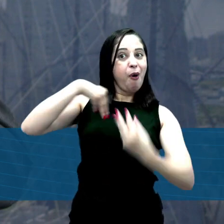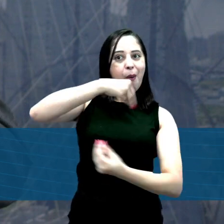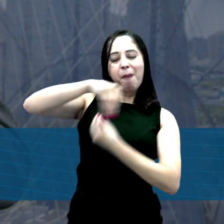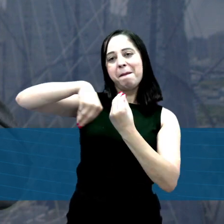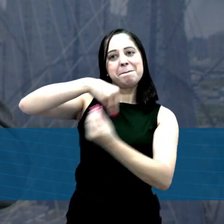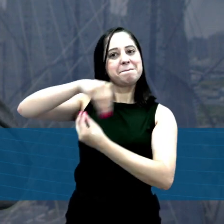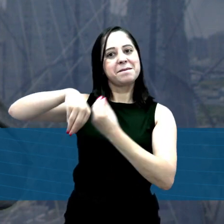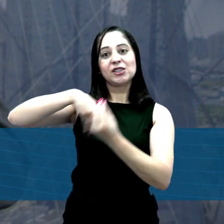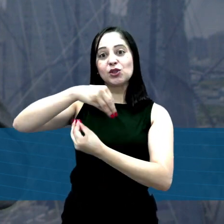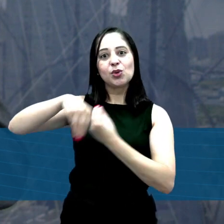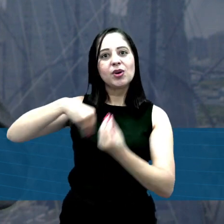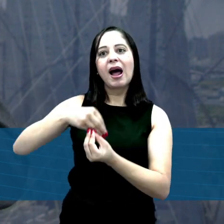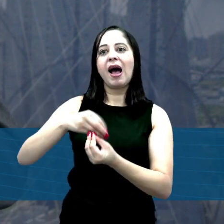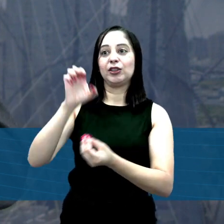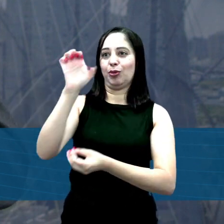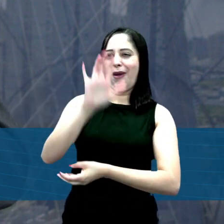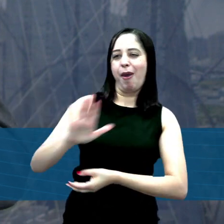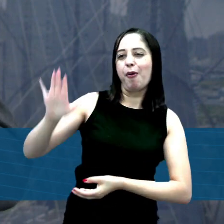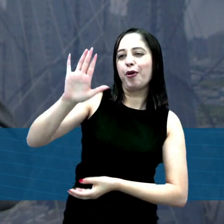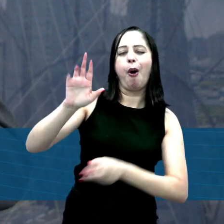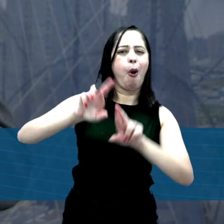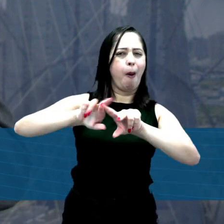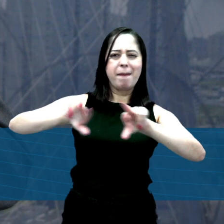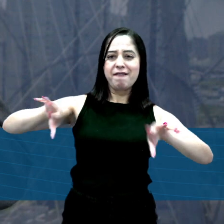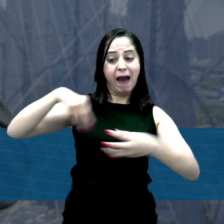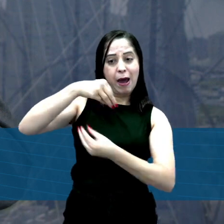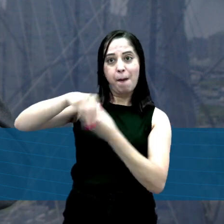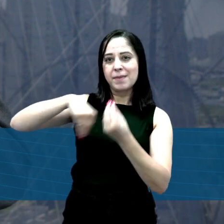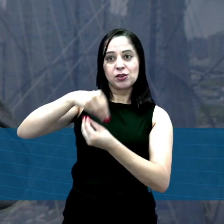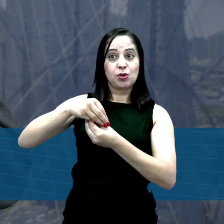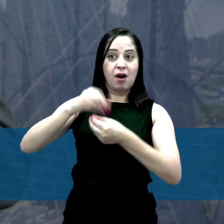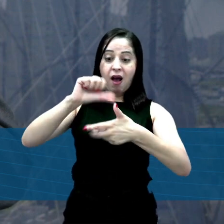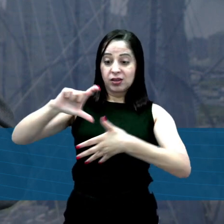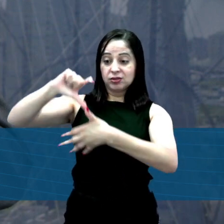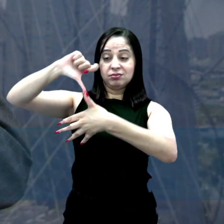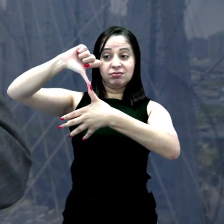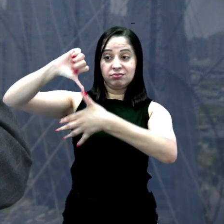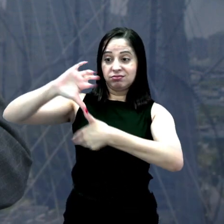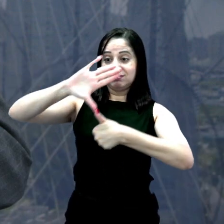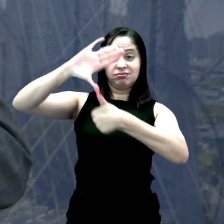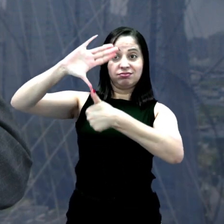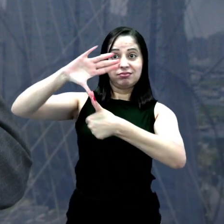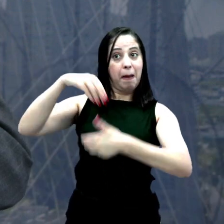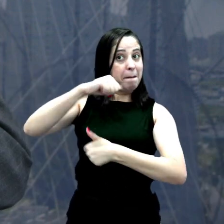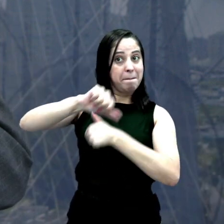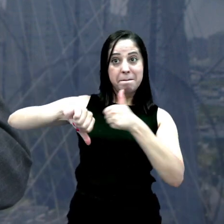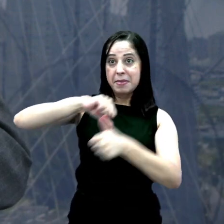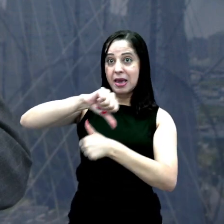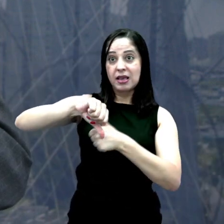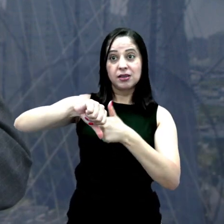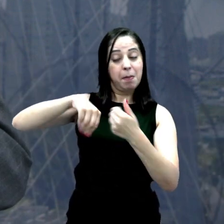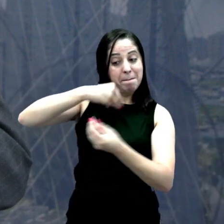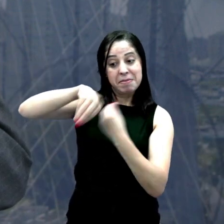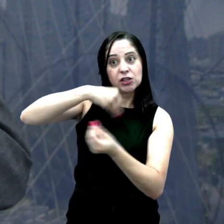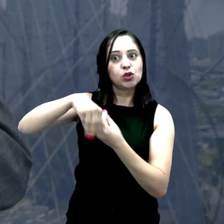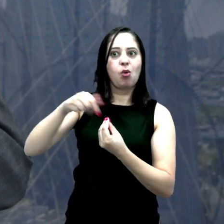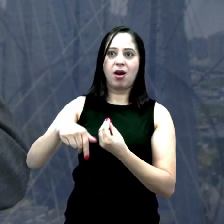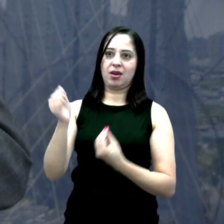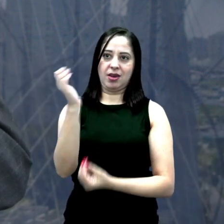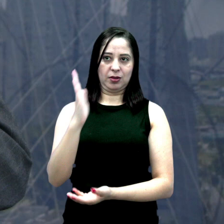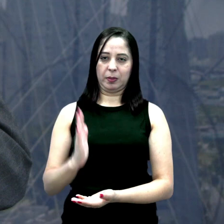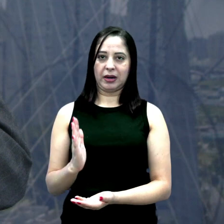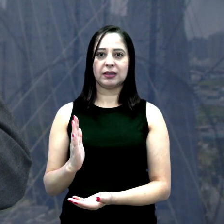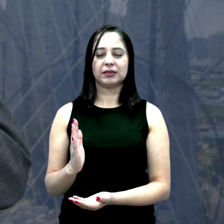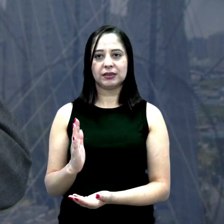e europeia, um pouco aqui também da América. Então, como essa legislação ela segue essa linha